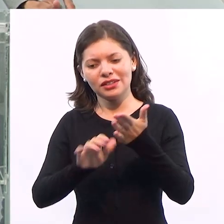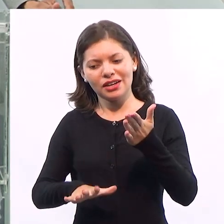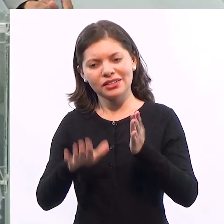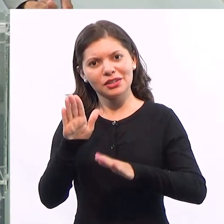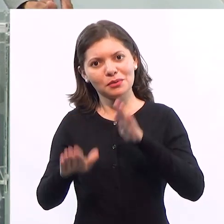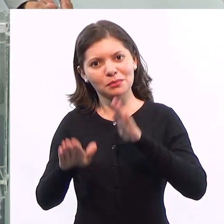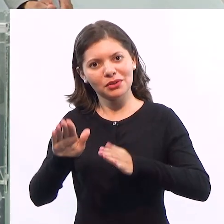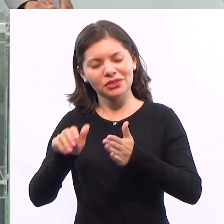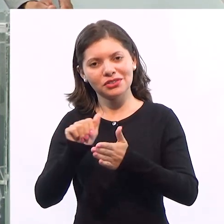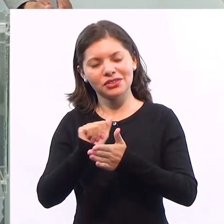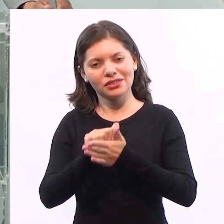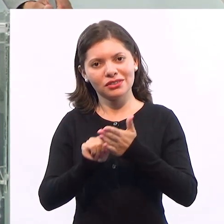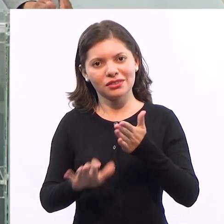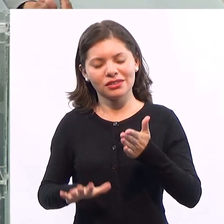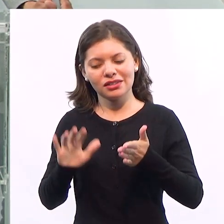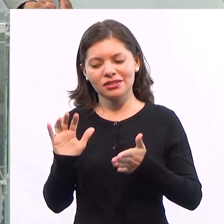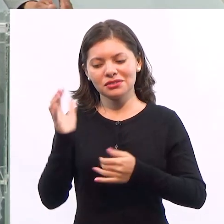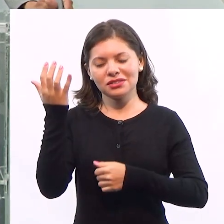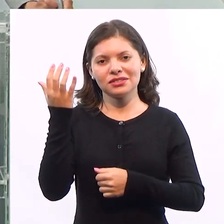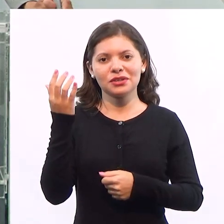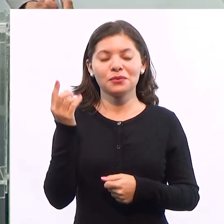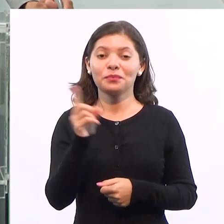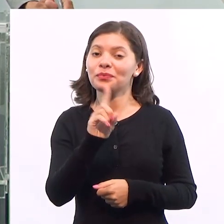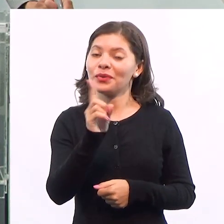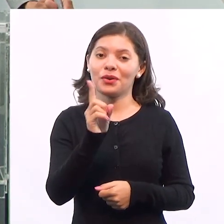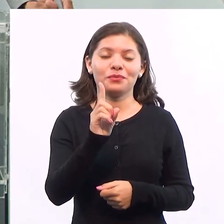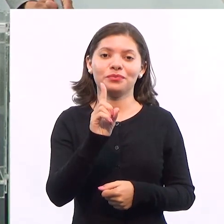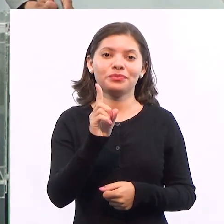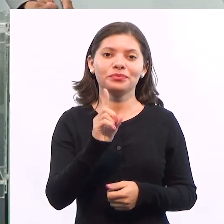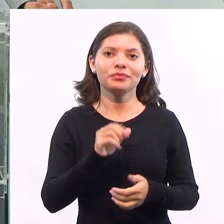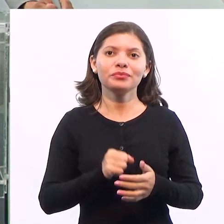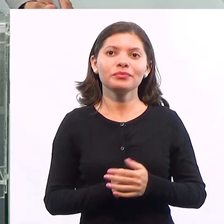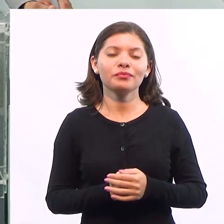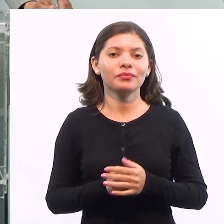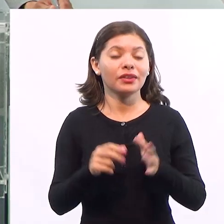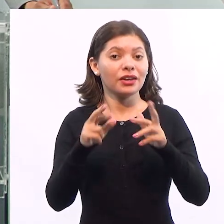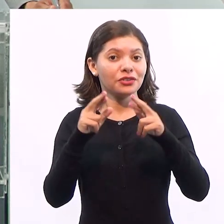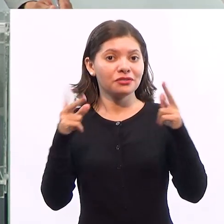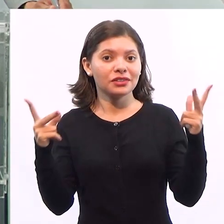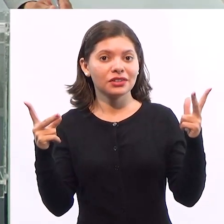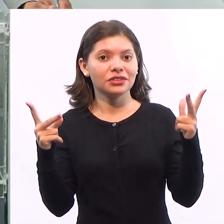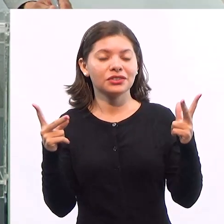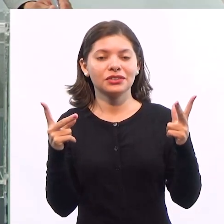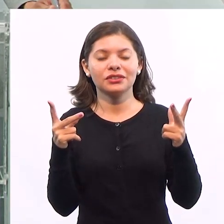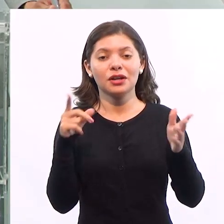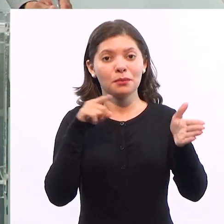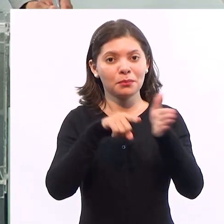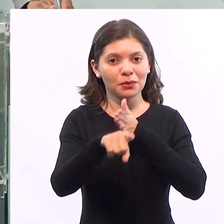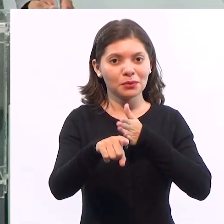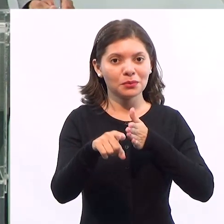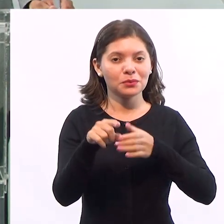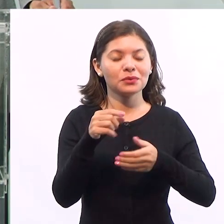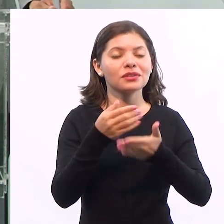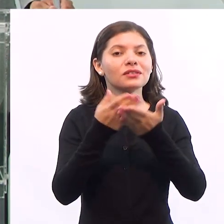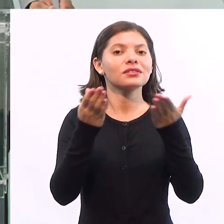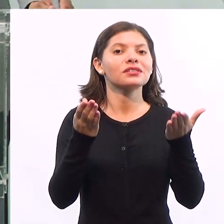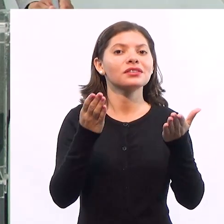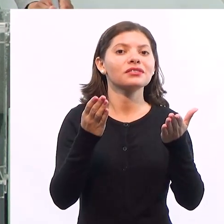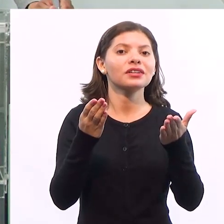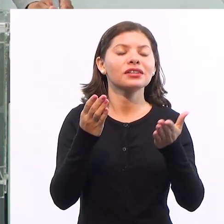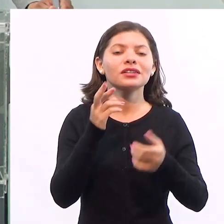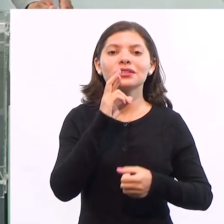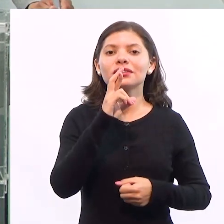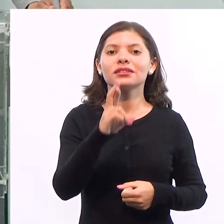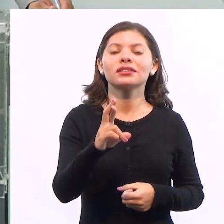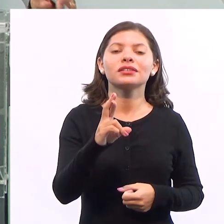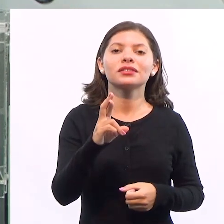quer dizer que a sua atividade vai depender do caso? Não, a minha atividade não tem nada a ver com contingencial. Está lá a pergunta, você vai